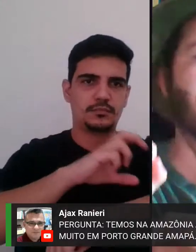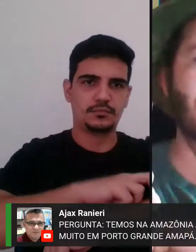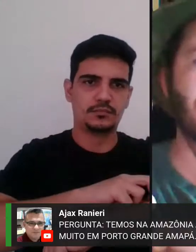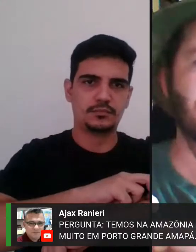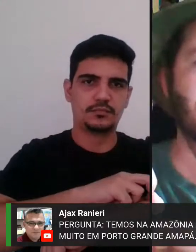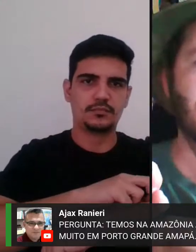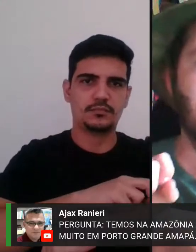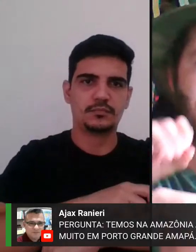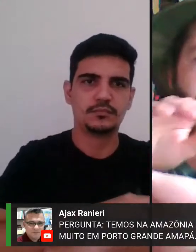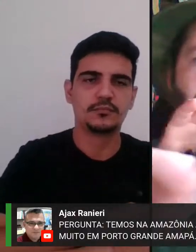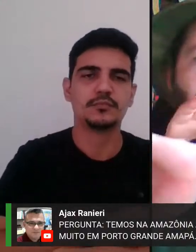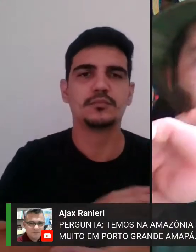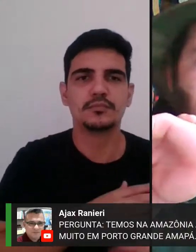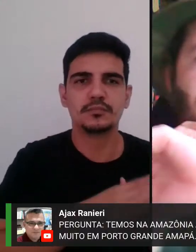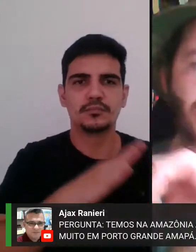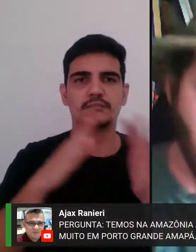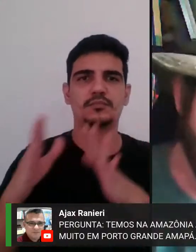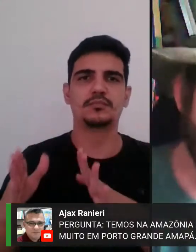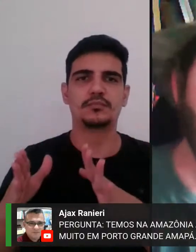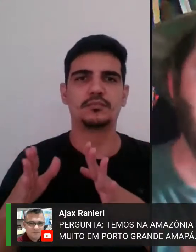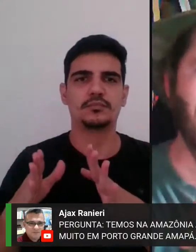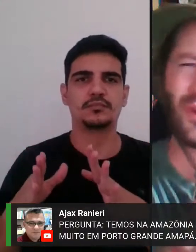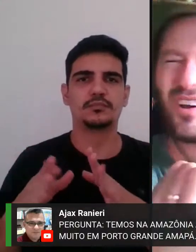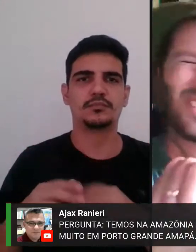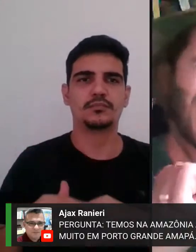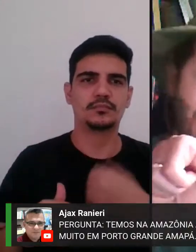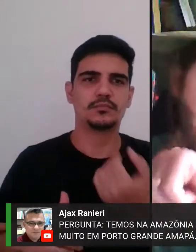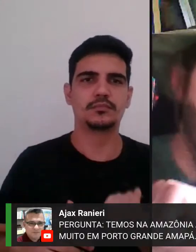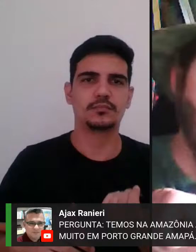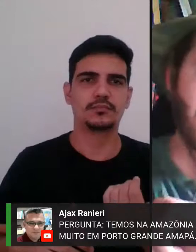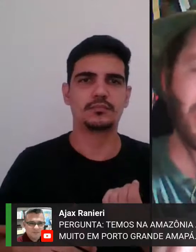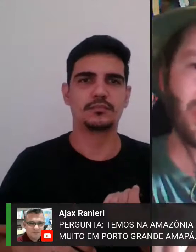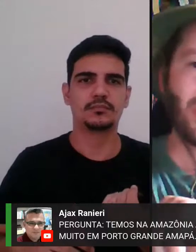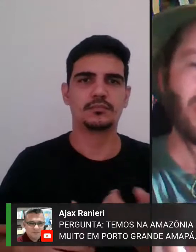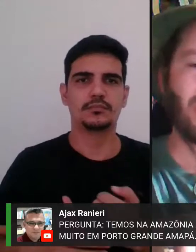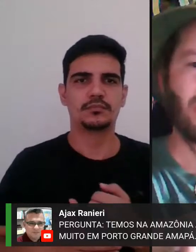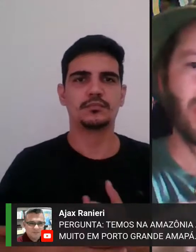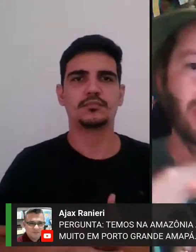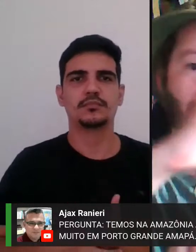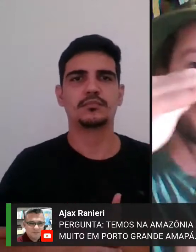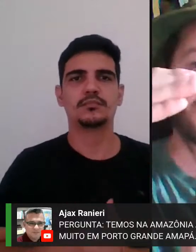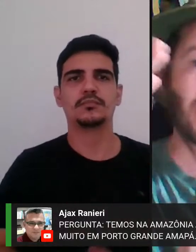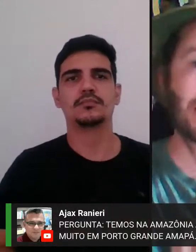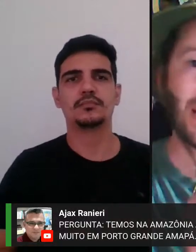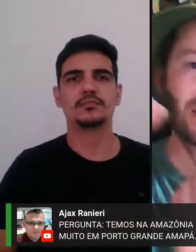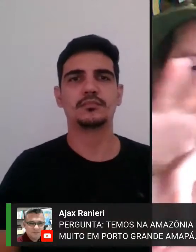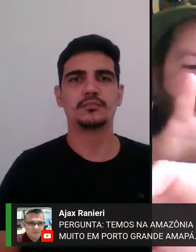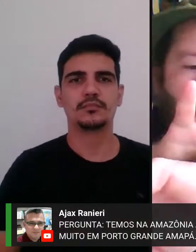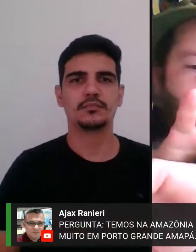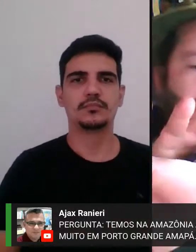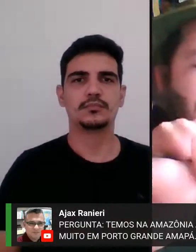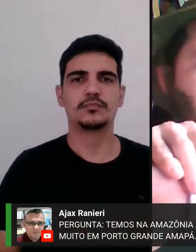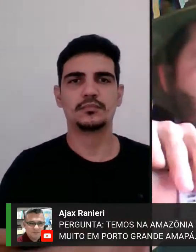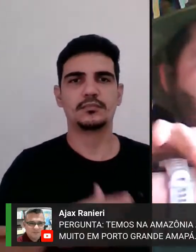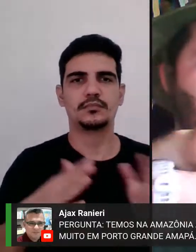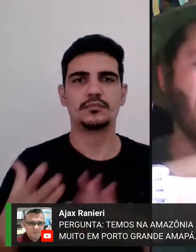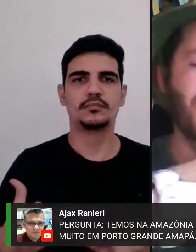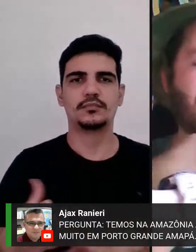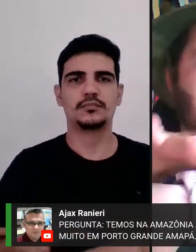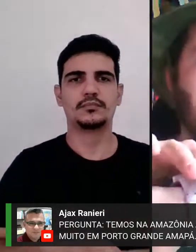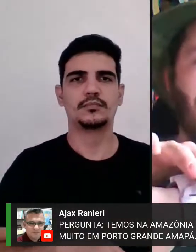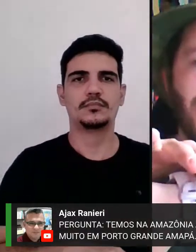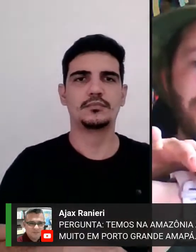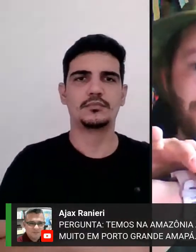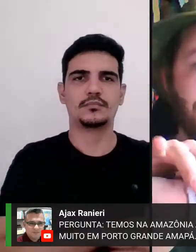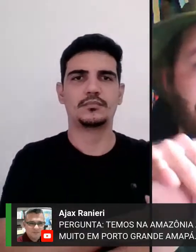durante a filmagem. E aí ele joga ela no chão. Ele falou, essa lacraia me mordeu. E ele está gravando uma série. Depois ele fica o tempo todo com a